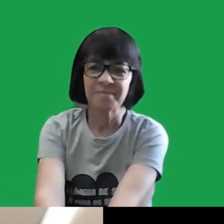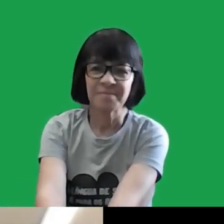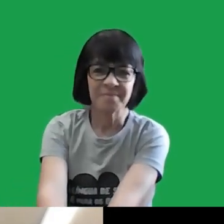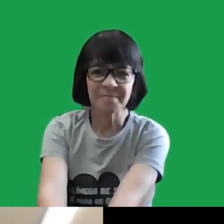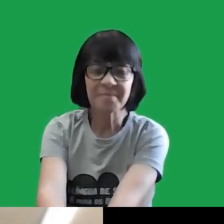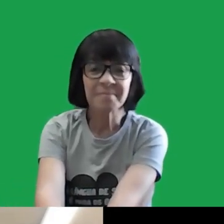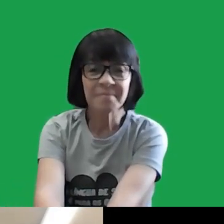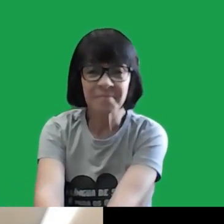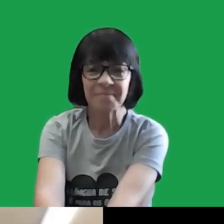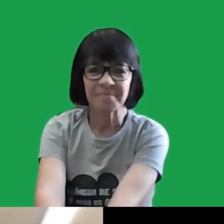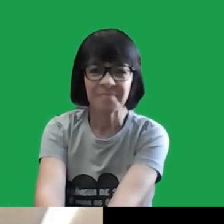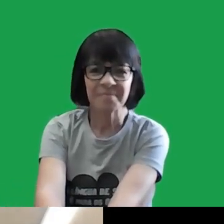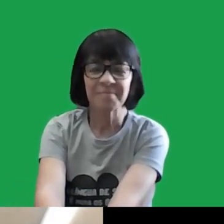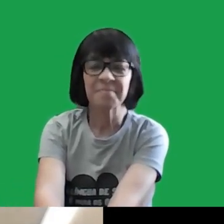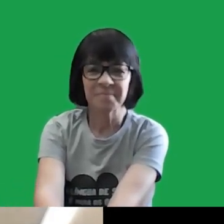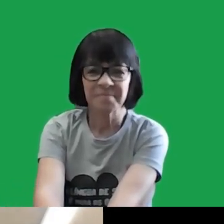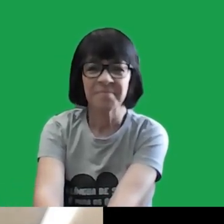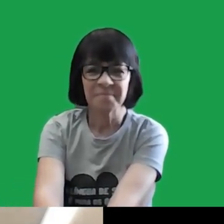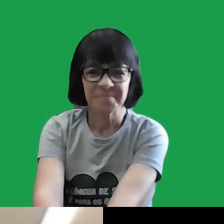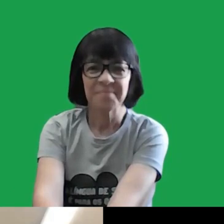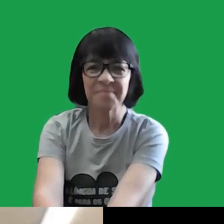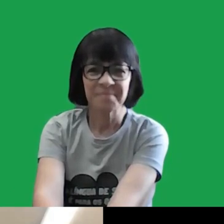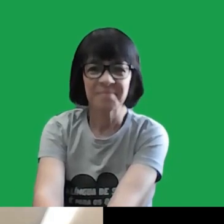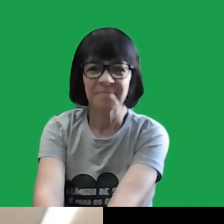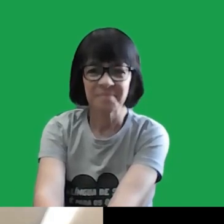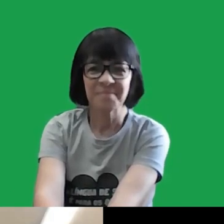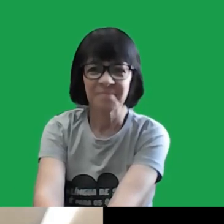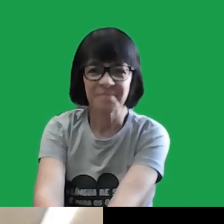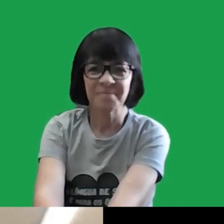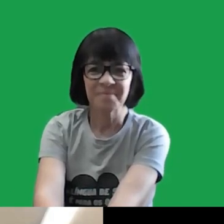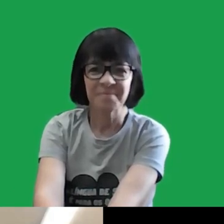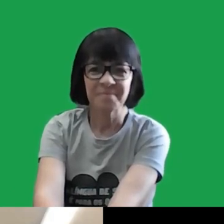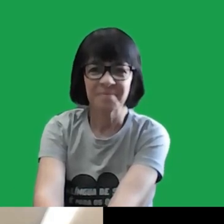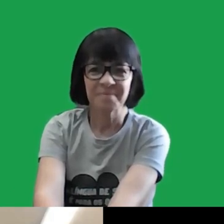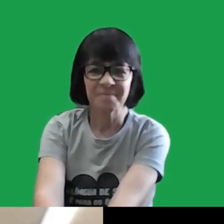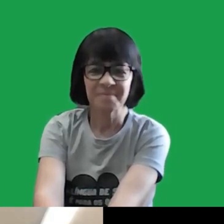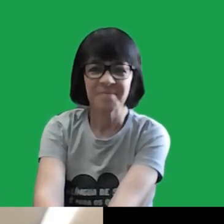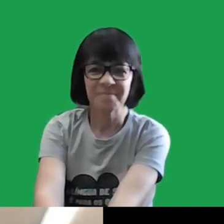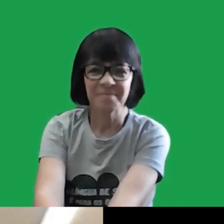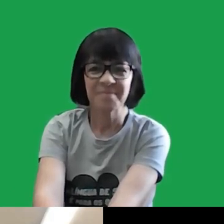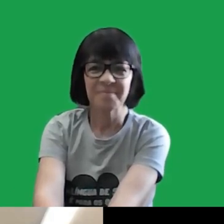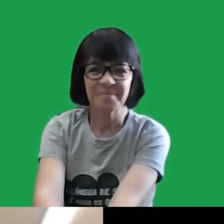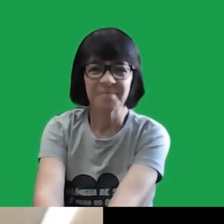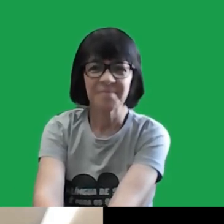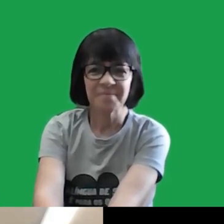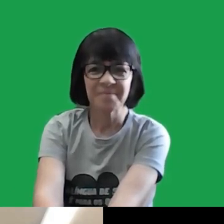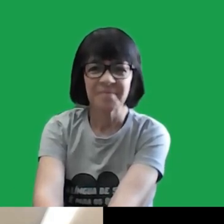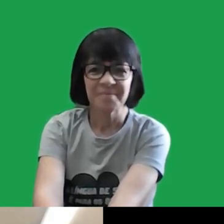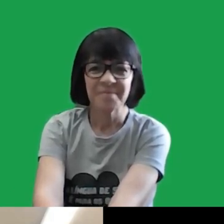gente não tem contato, a gente não tem esse retorno como tem em sala de aula. Então, para mim, foi incrível.